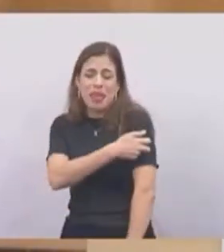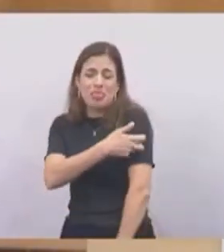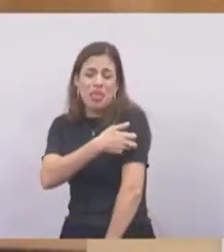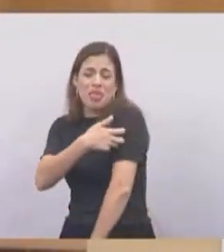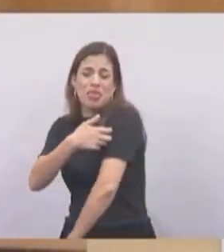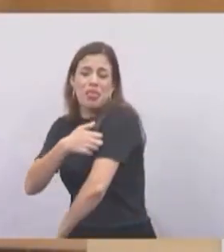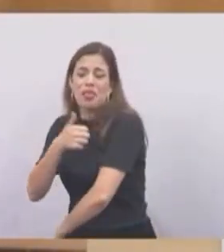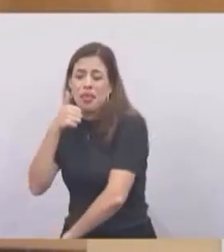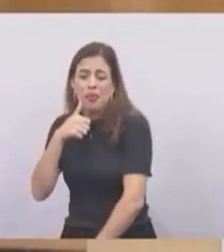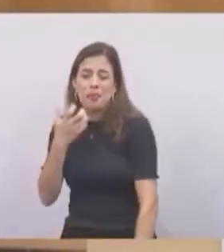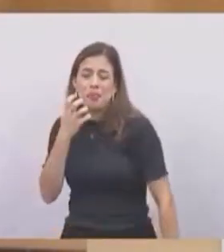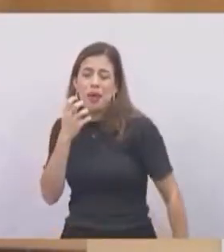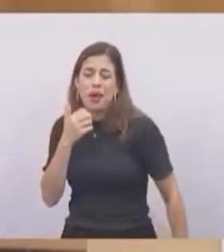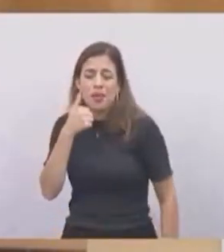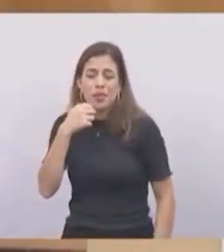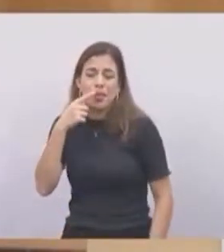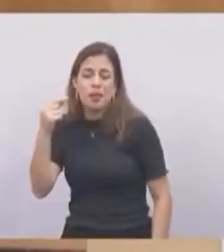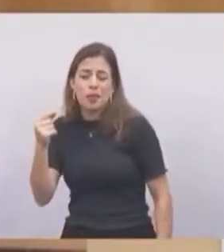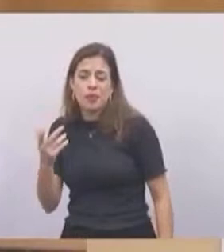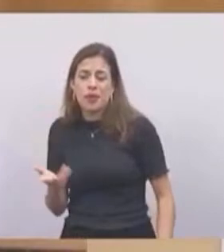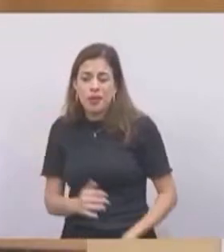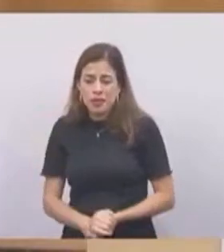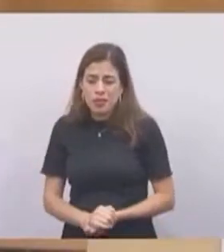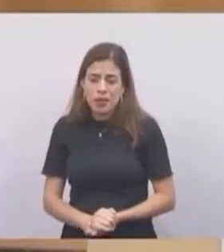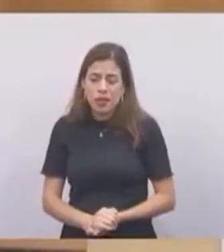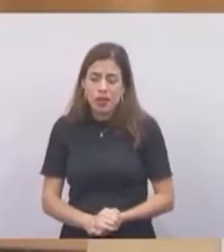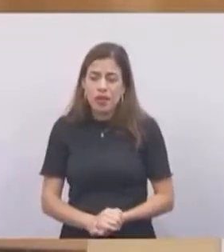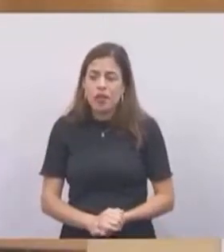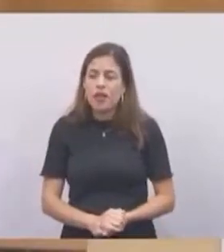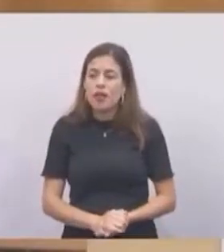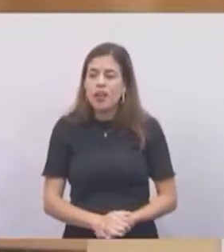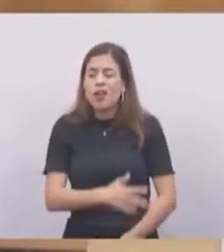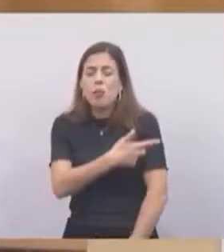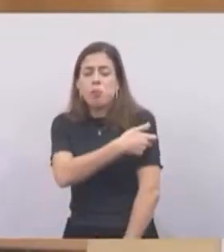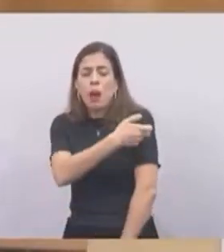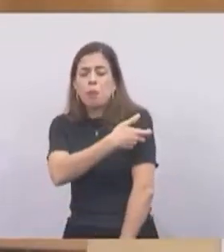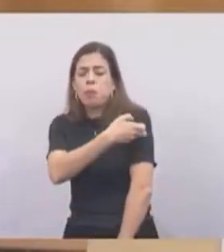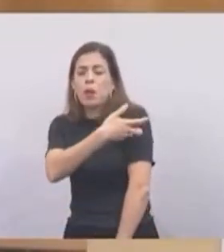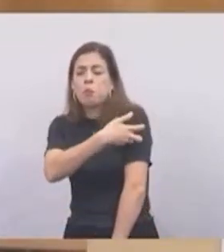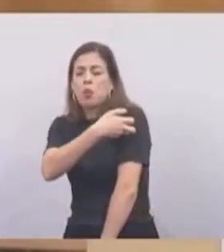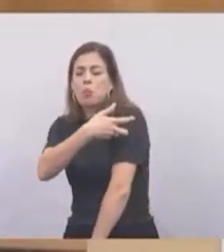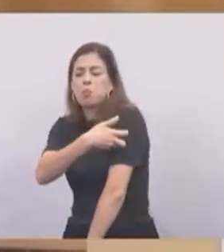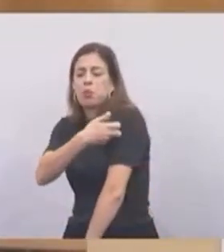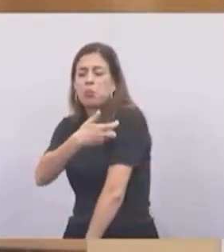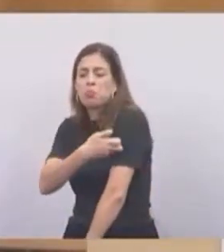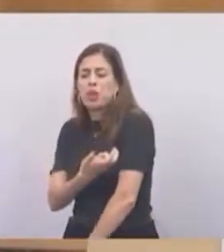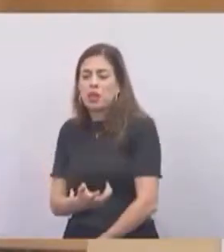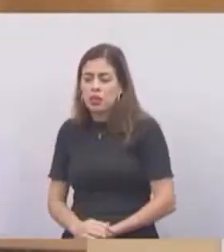na sua fêmea, né? Ou gato ou cadela. Aplica